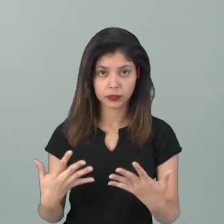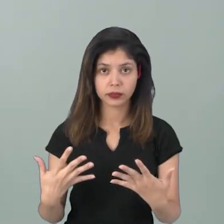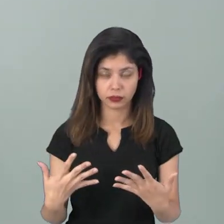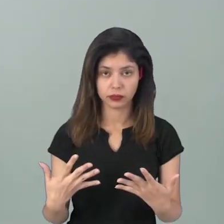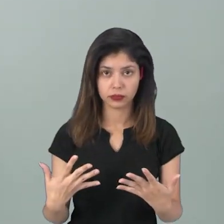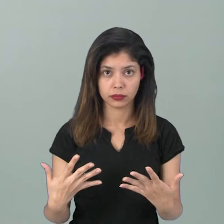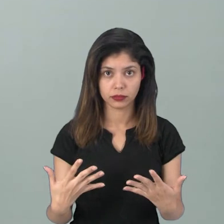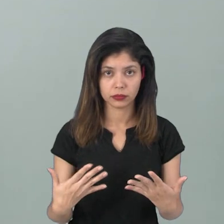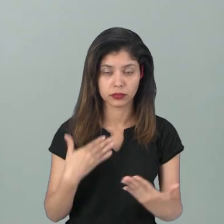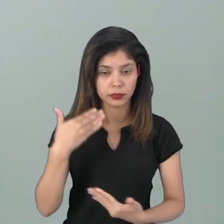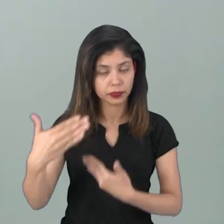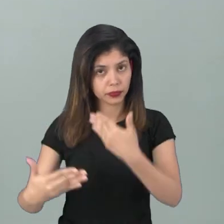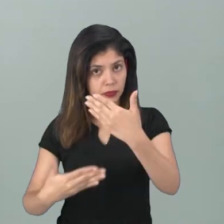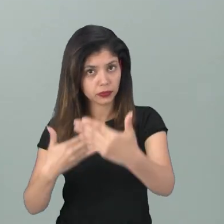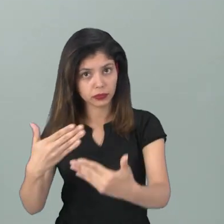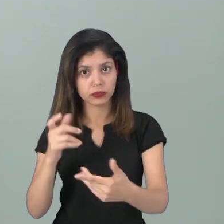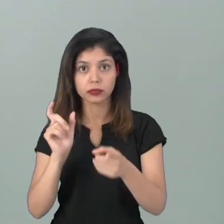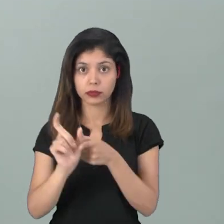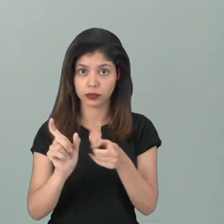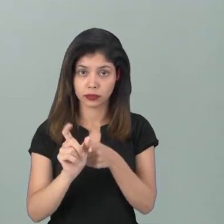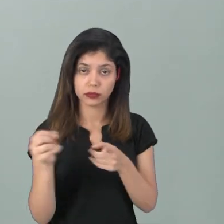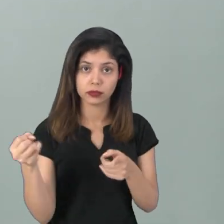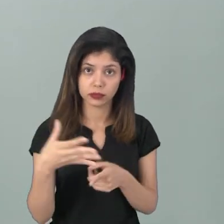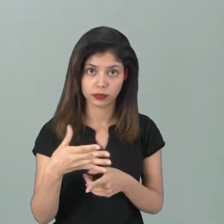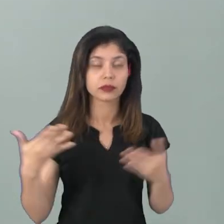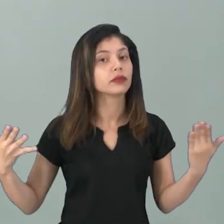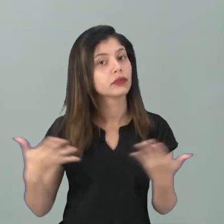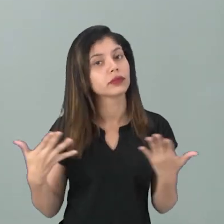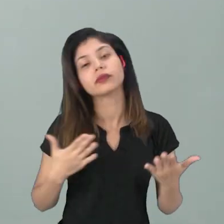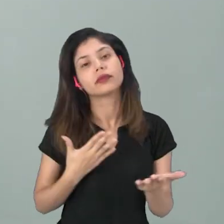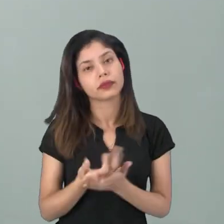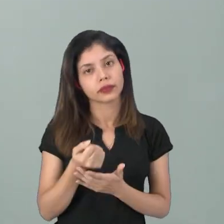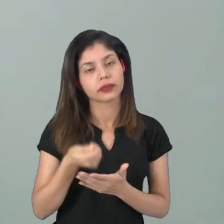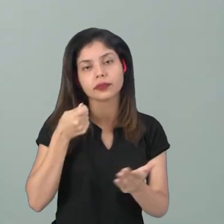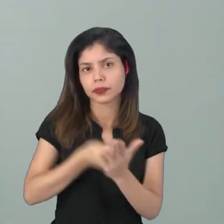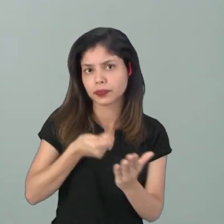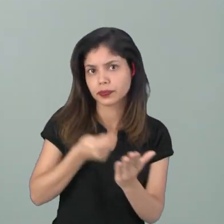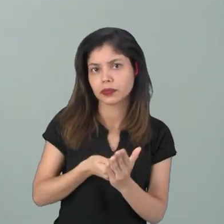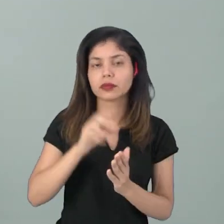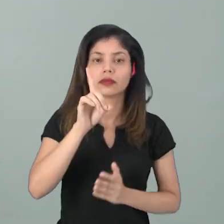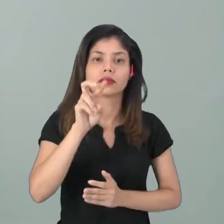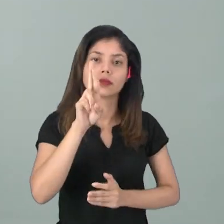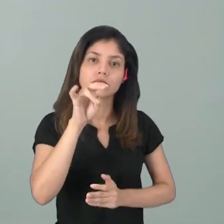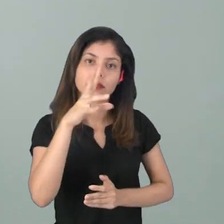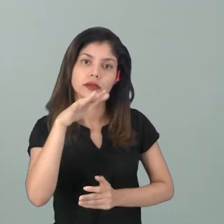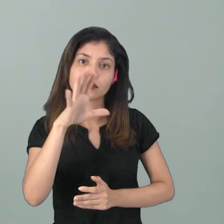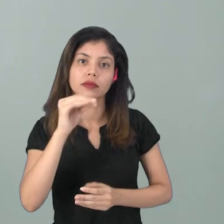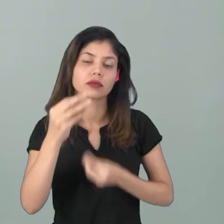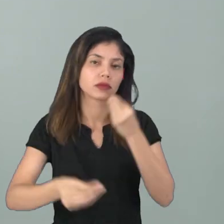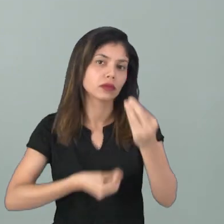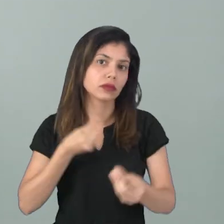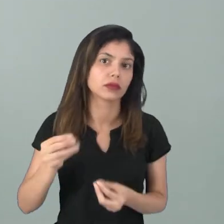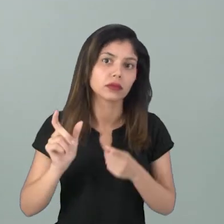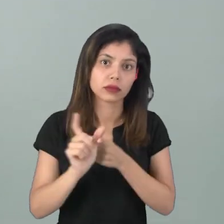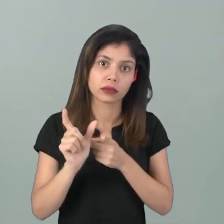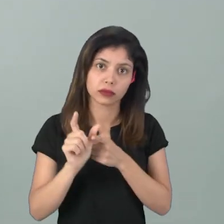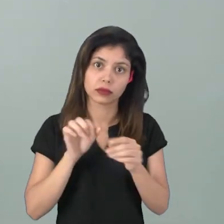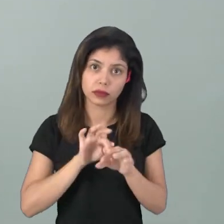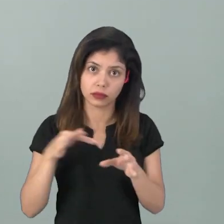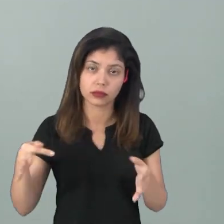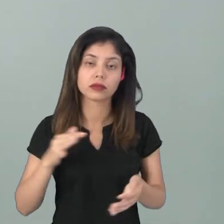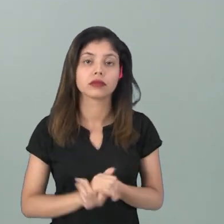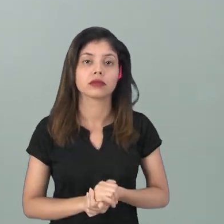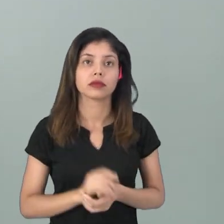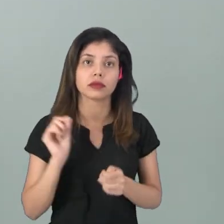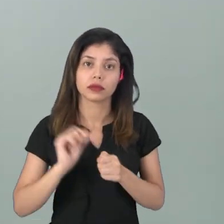questão de processo de formação da palavra. Hoje a gente pegou mais específico a derivação, que é como essas palavras são formadas,